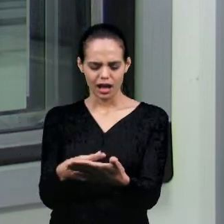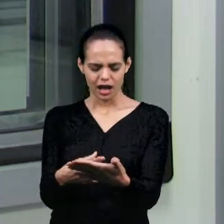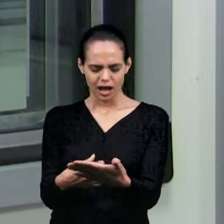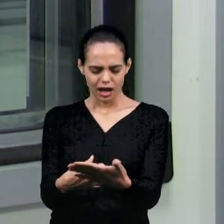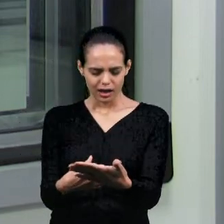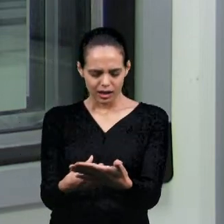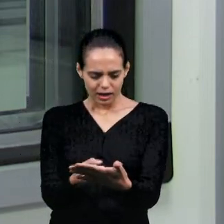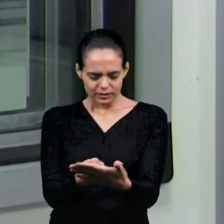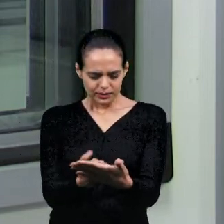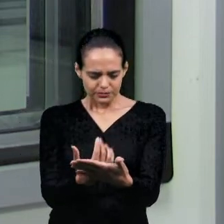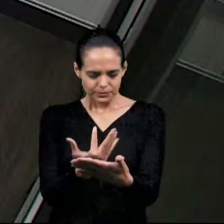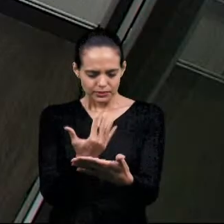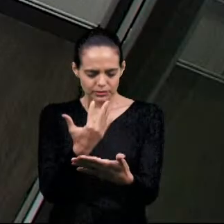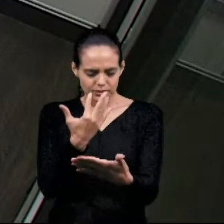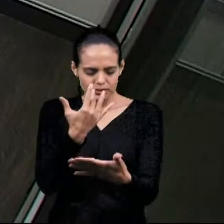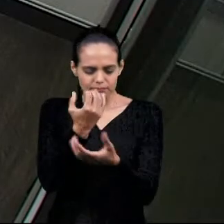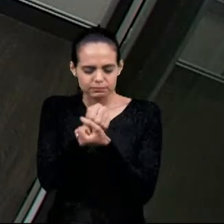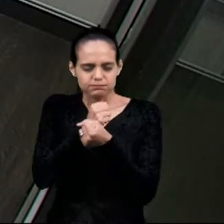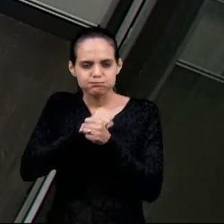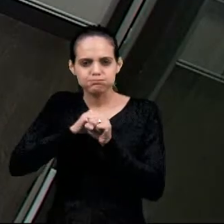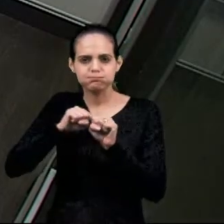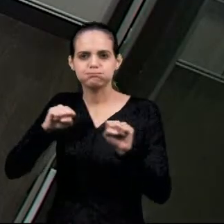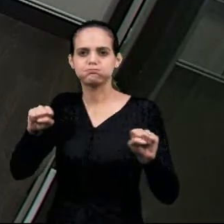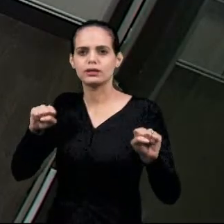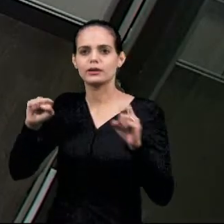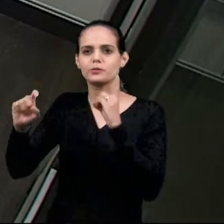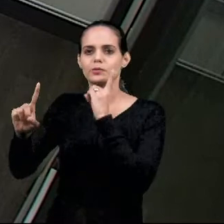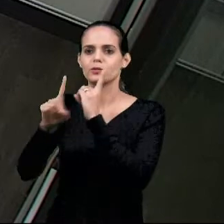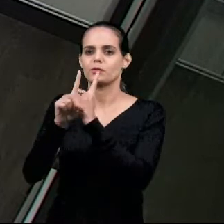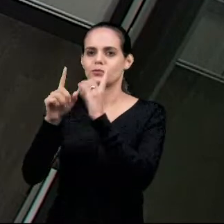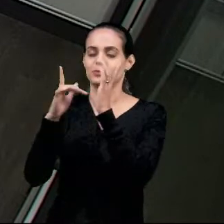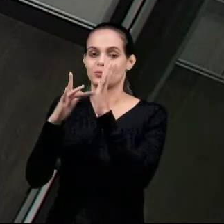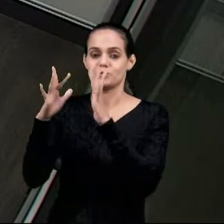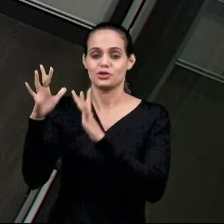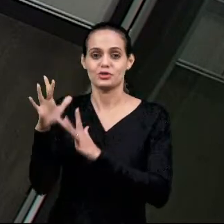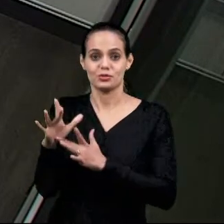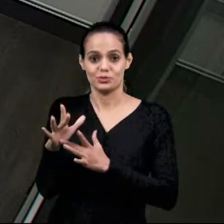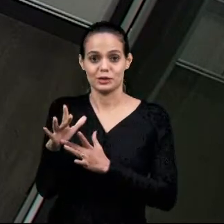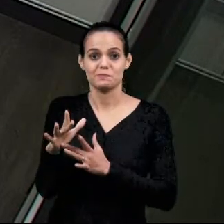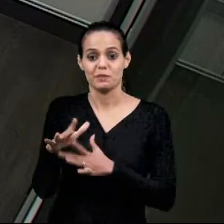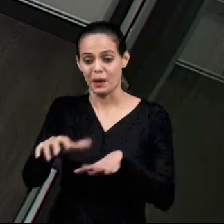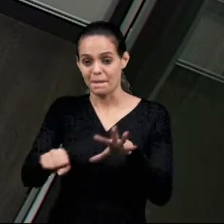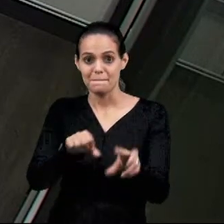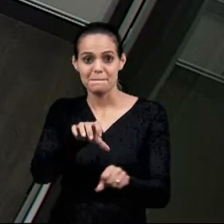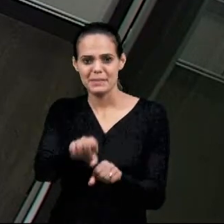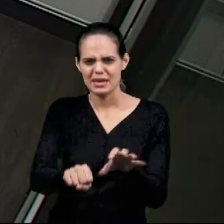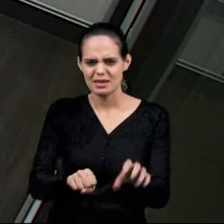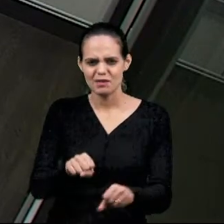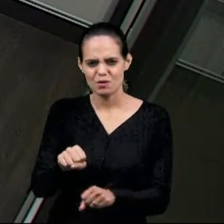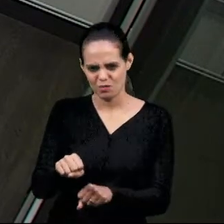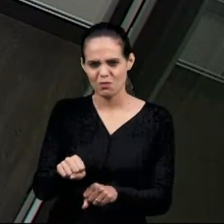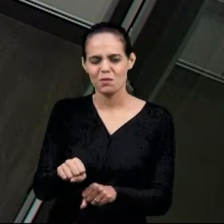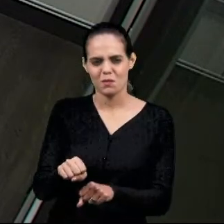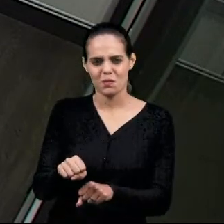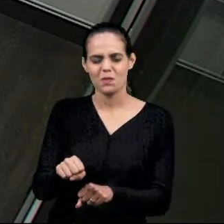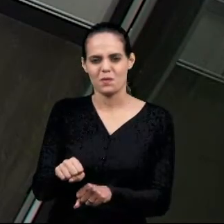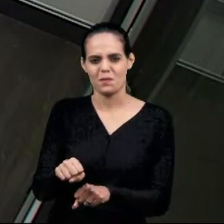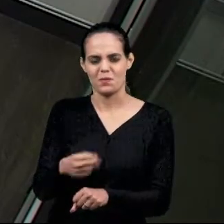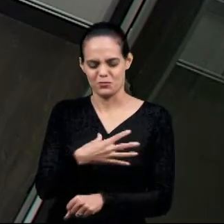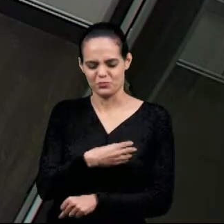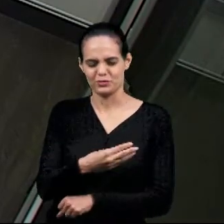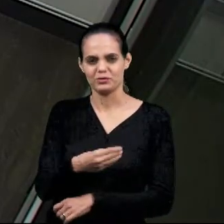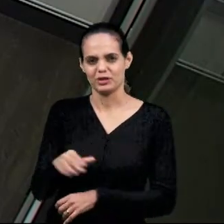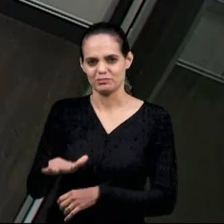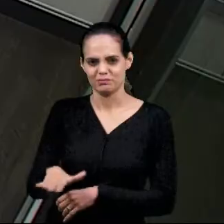um encontro com Jesus. Amém. E aí ela pegou os filhos, que eram pequenininhos, crianças, e meu pai disse: não, eu vou ficar na